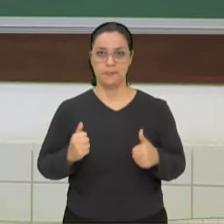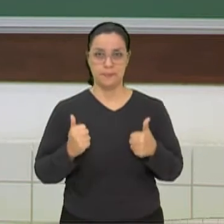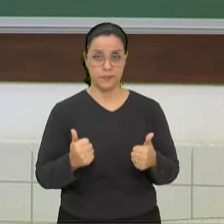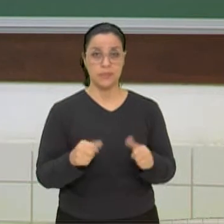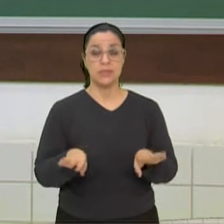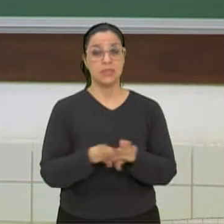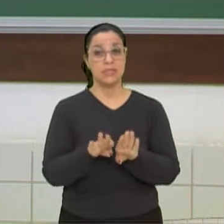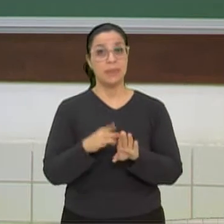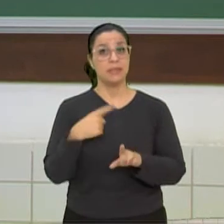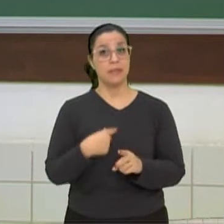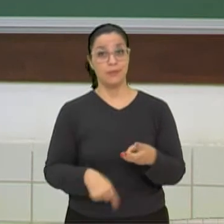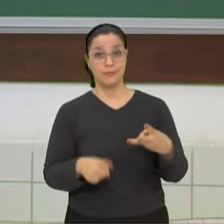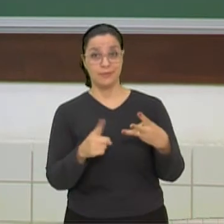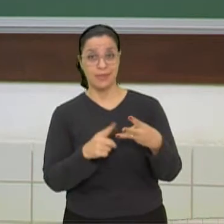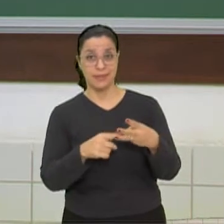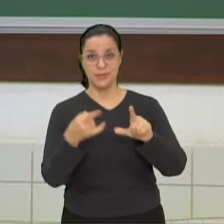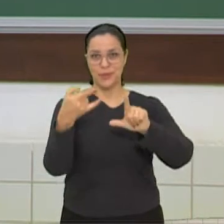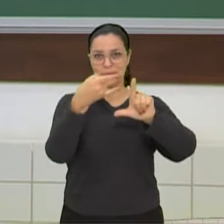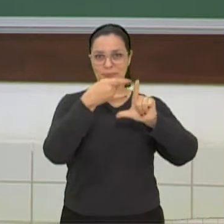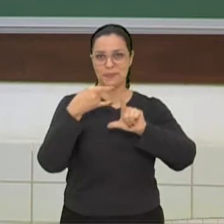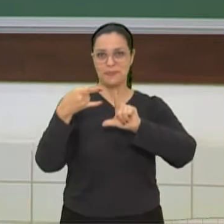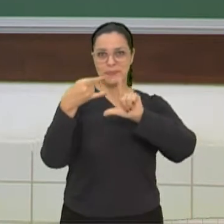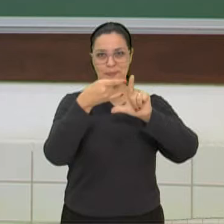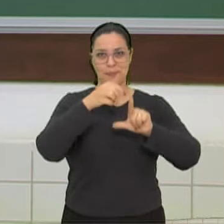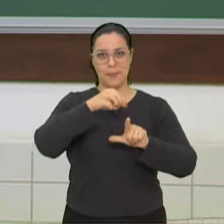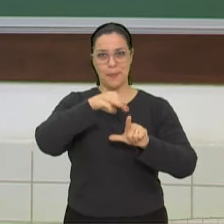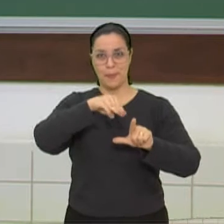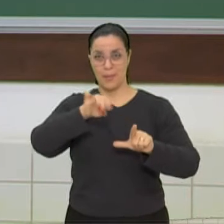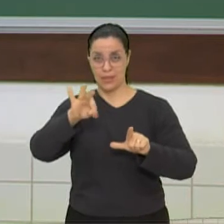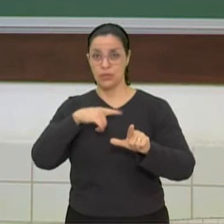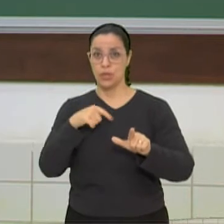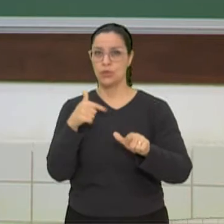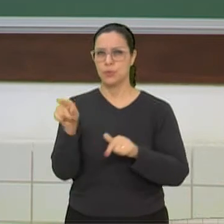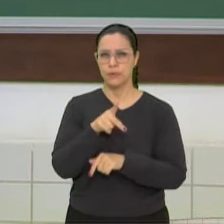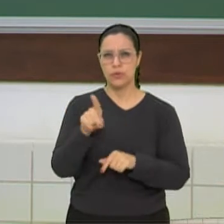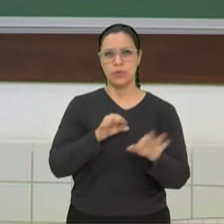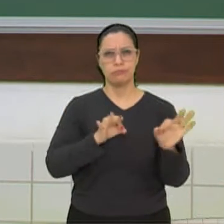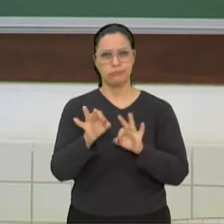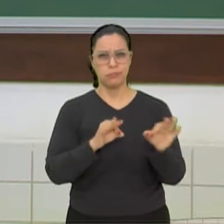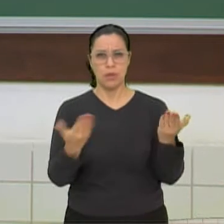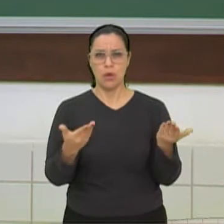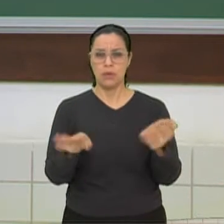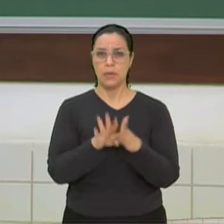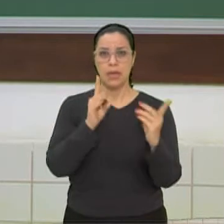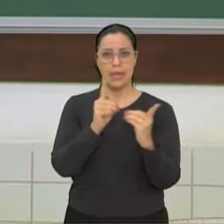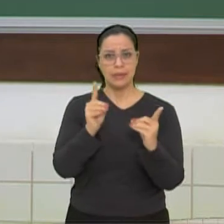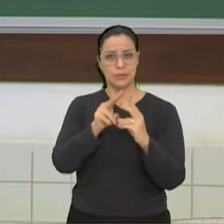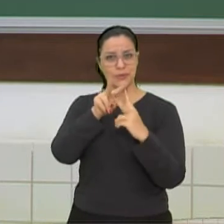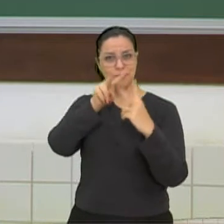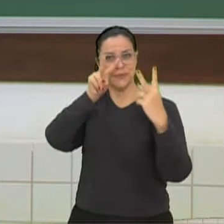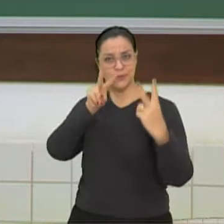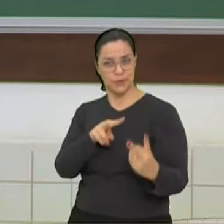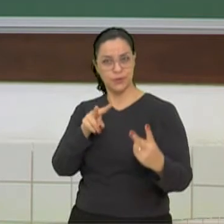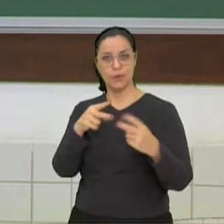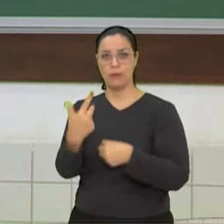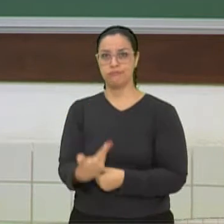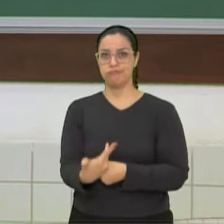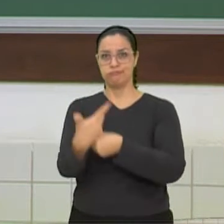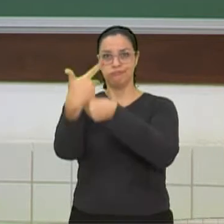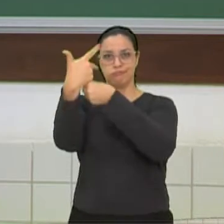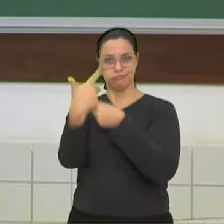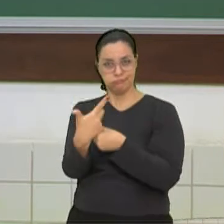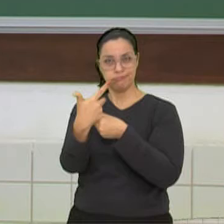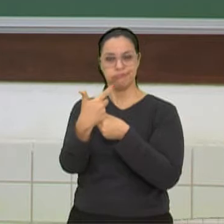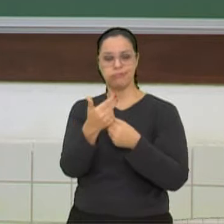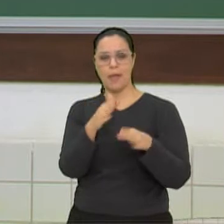E também temos agora o Google Meet, né? Há algum tempo os professores já estão planejando aí esses atendimentos em vídeo